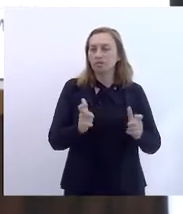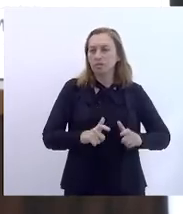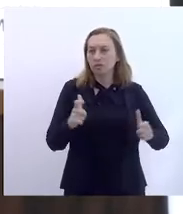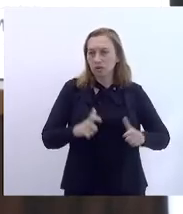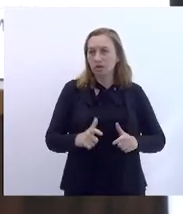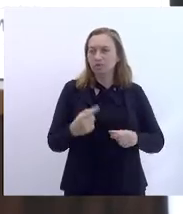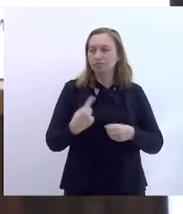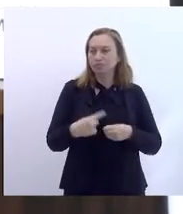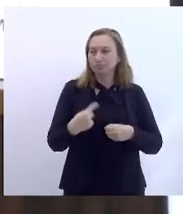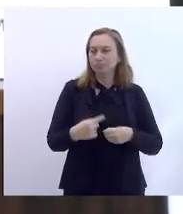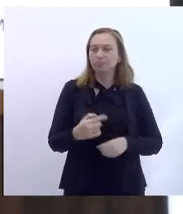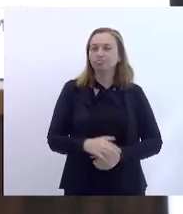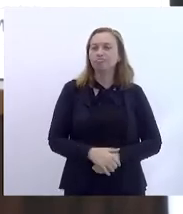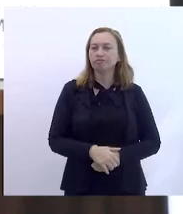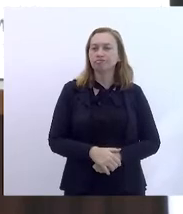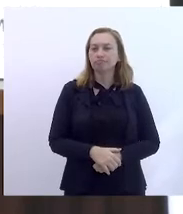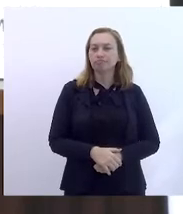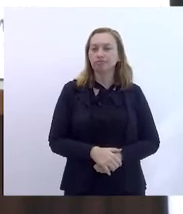também